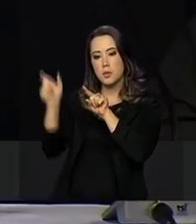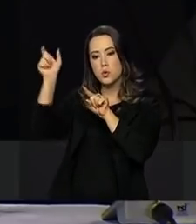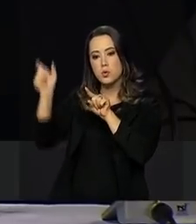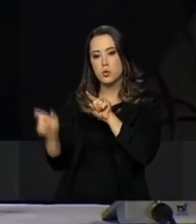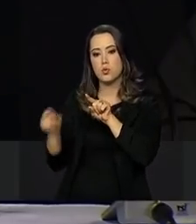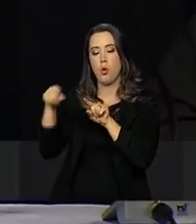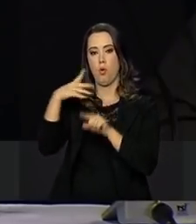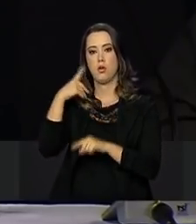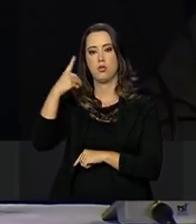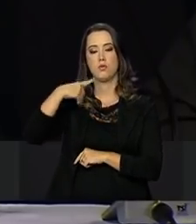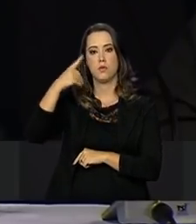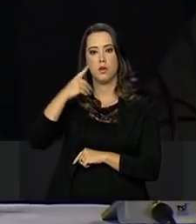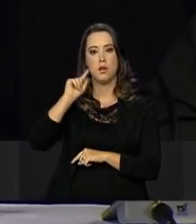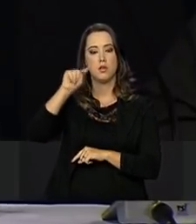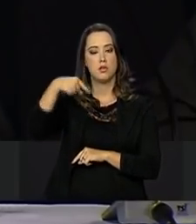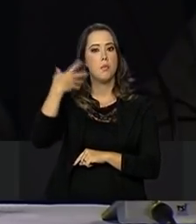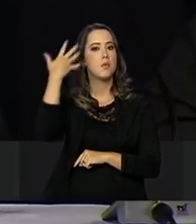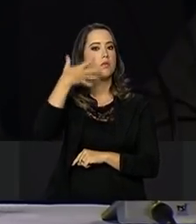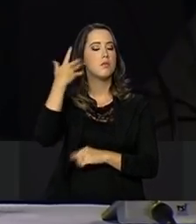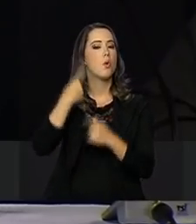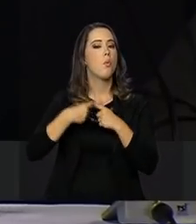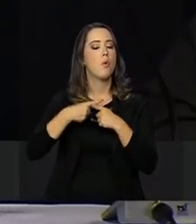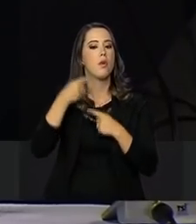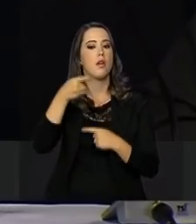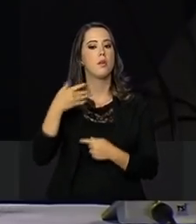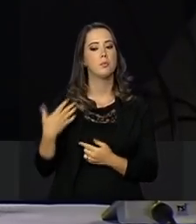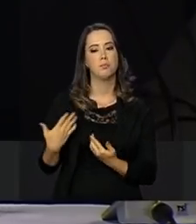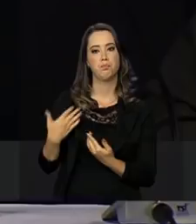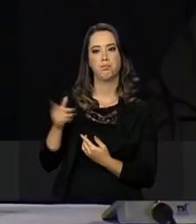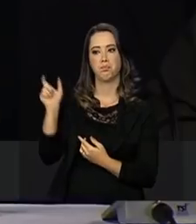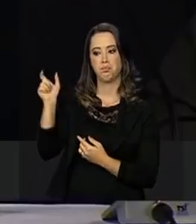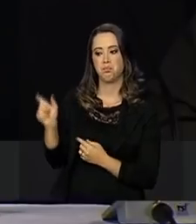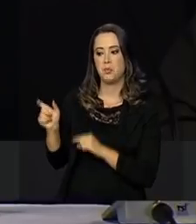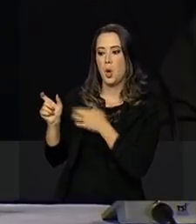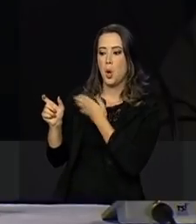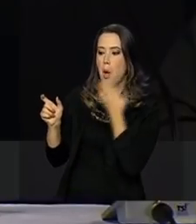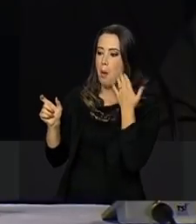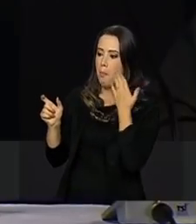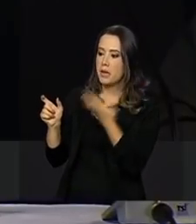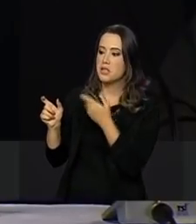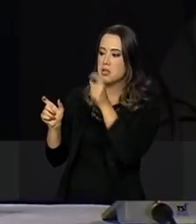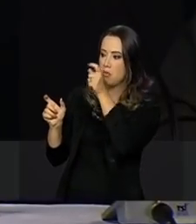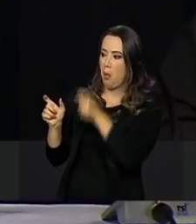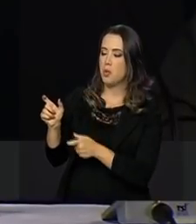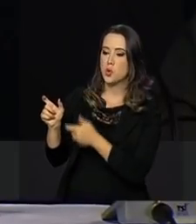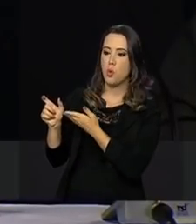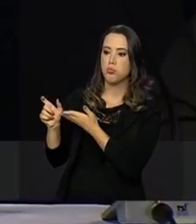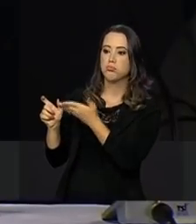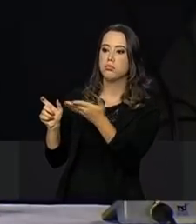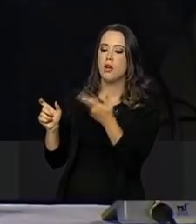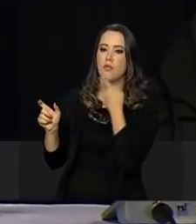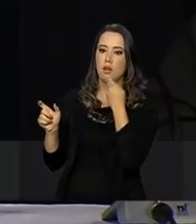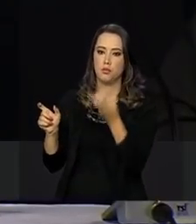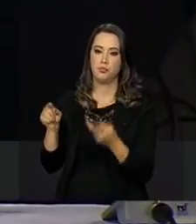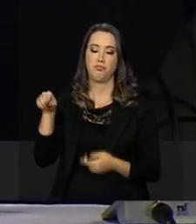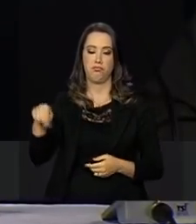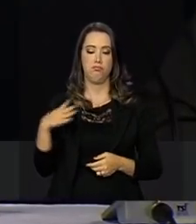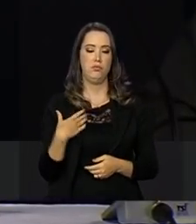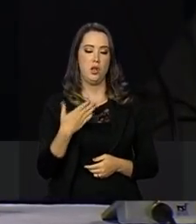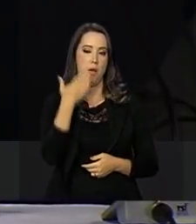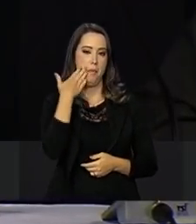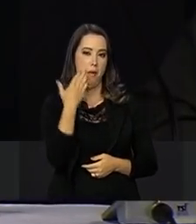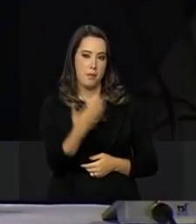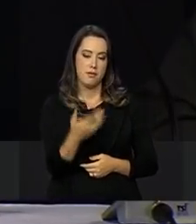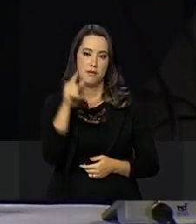era um advogado, e depois eu lhe explico por quê. E ao me apresentar, dizer que eu era o secretário da Segurança